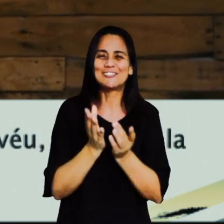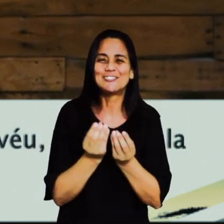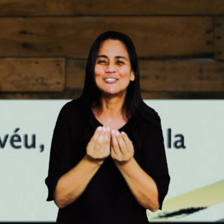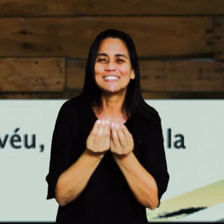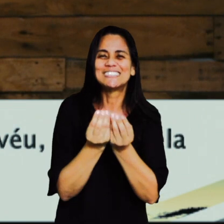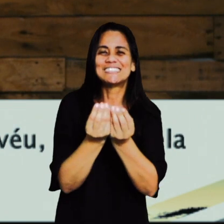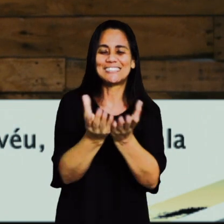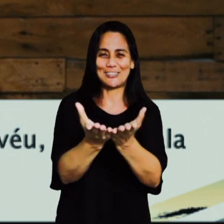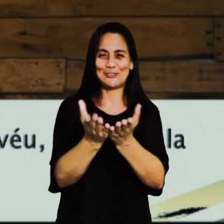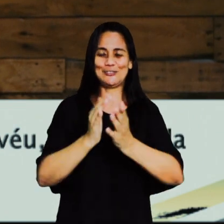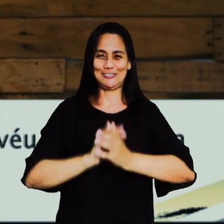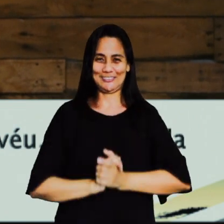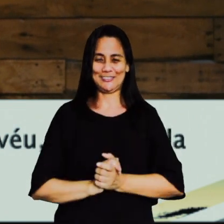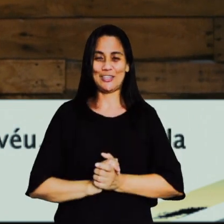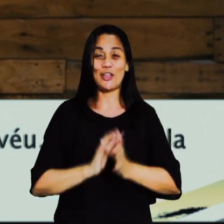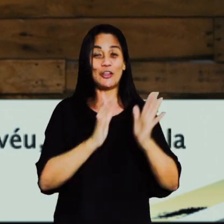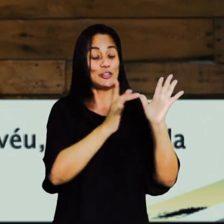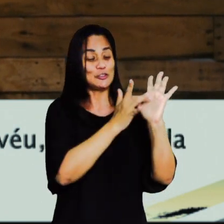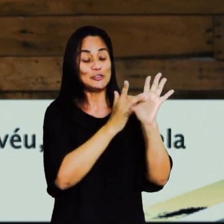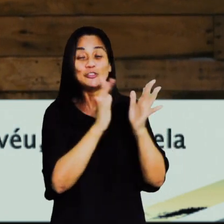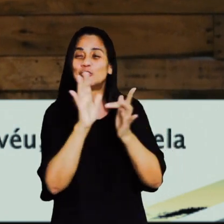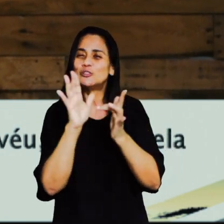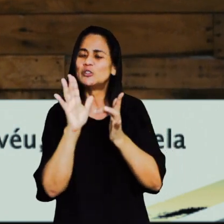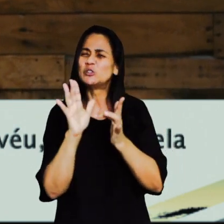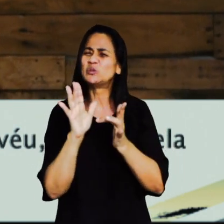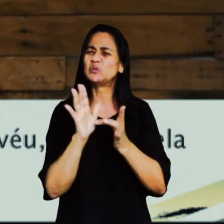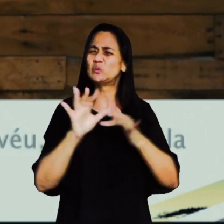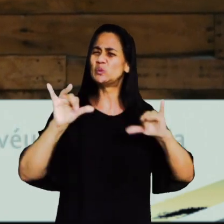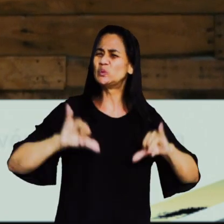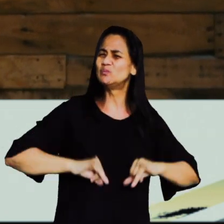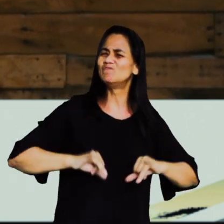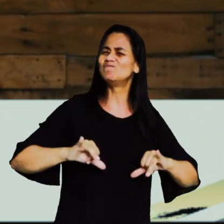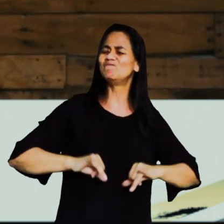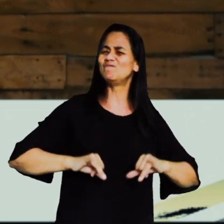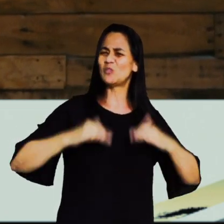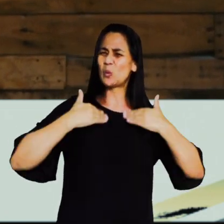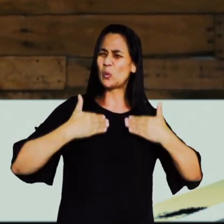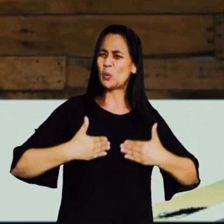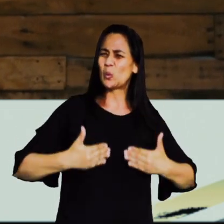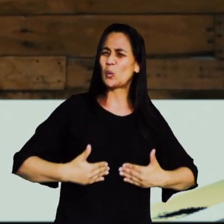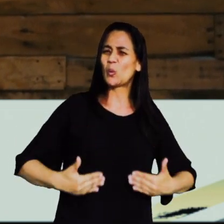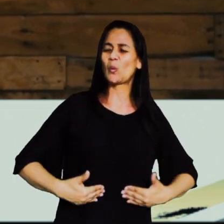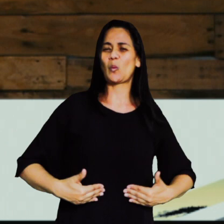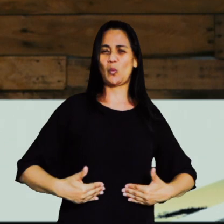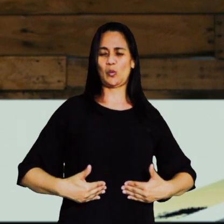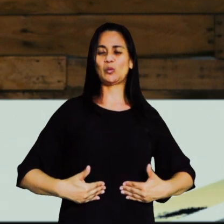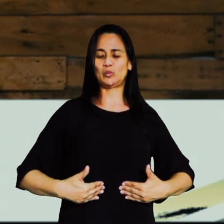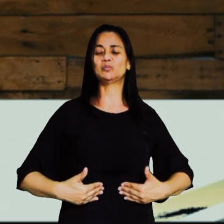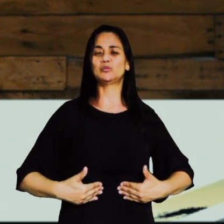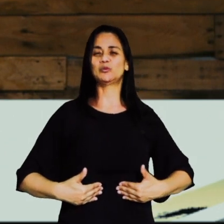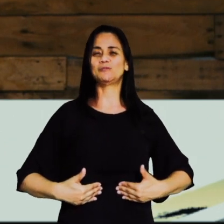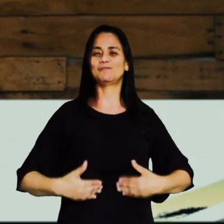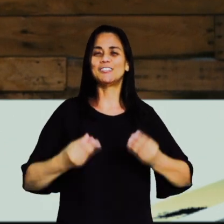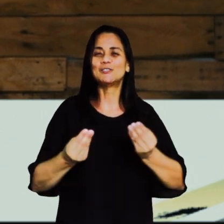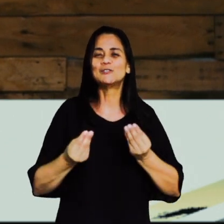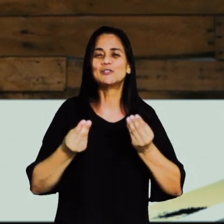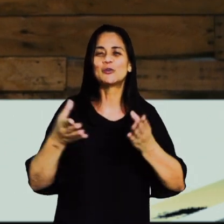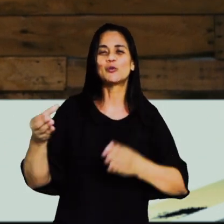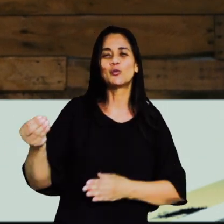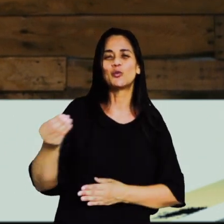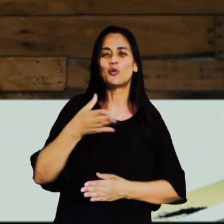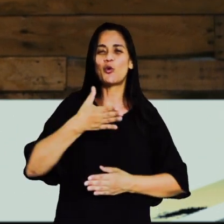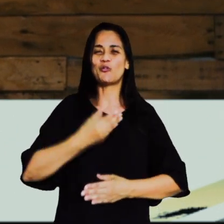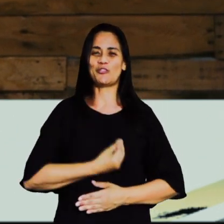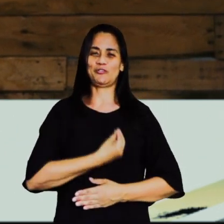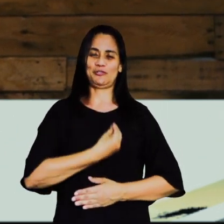véu, isto é, pela sua carne, pelo novo e vivo caminho que Ele nos consagrou,